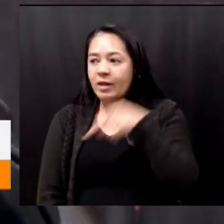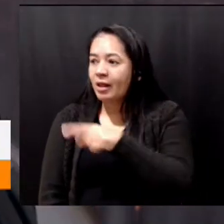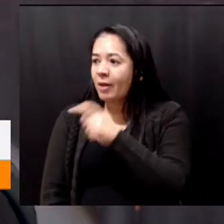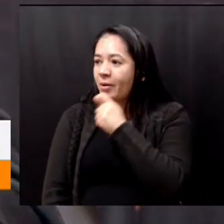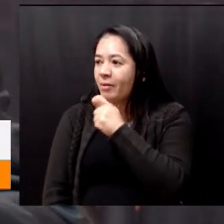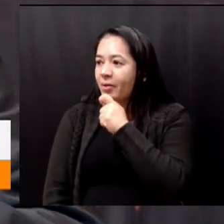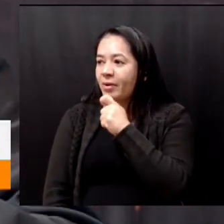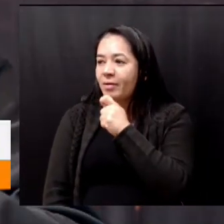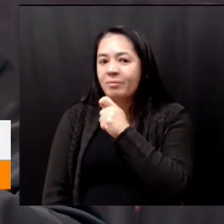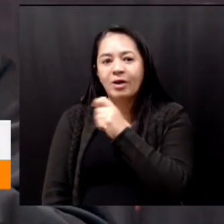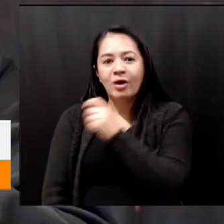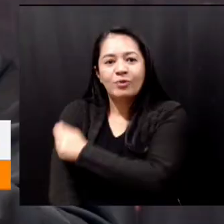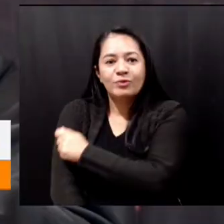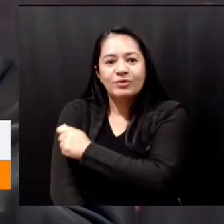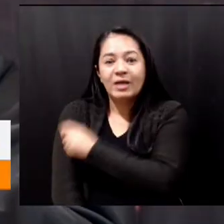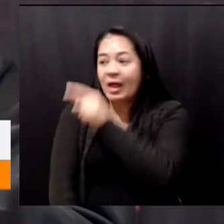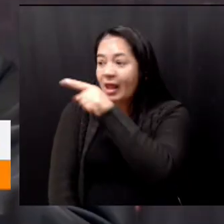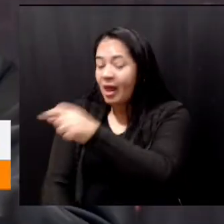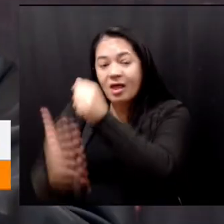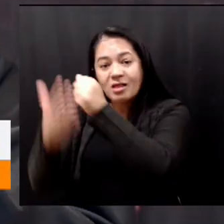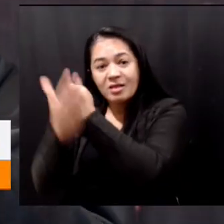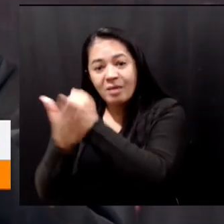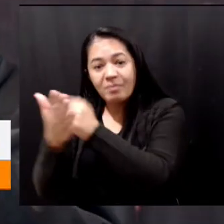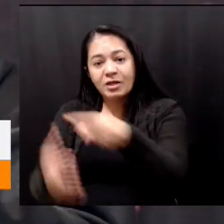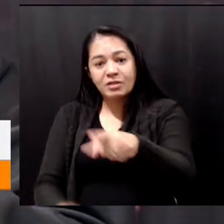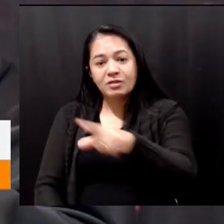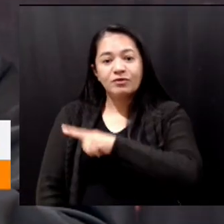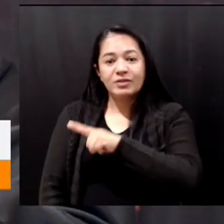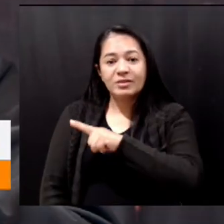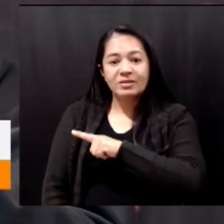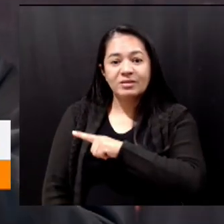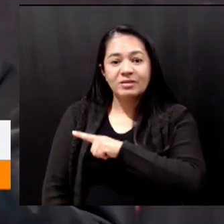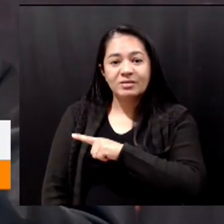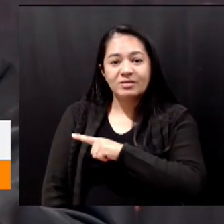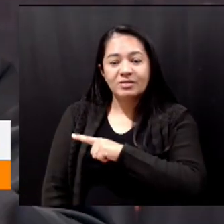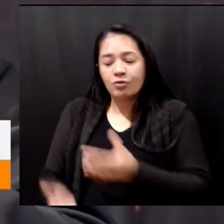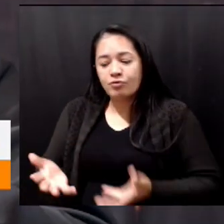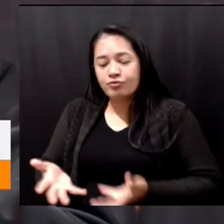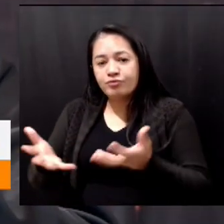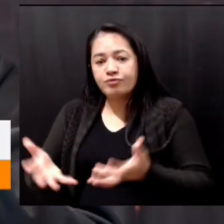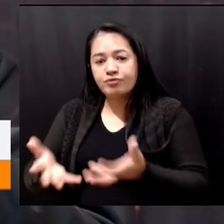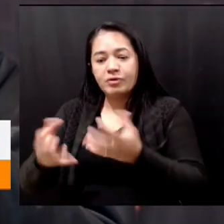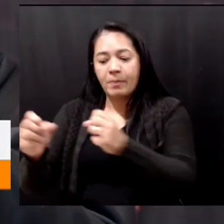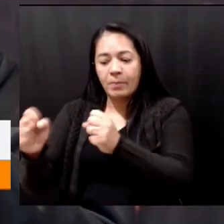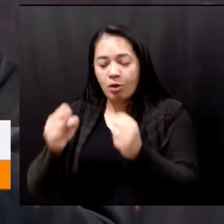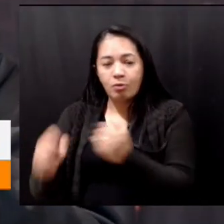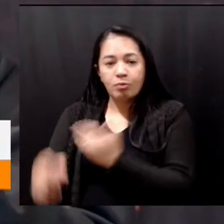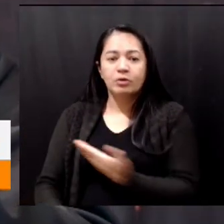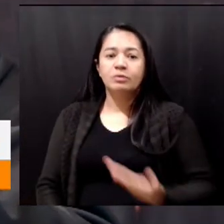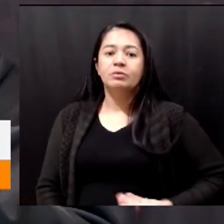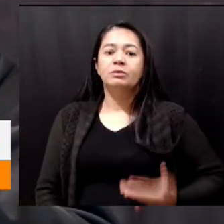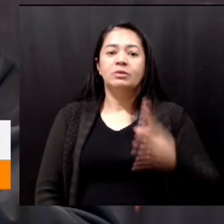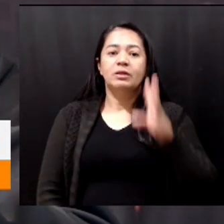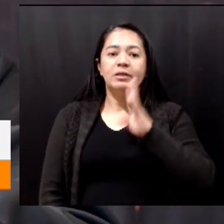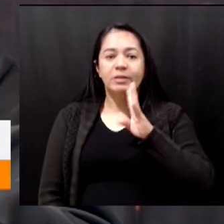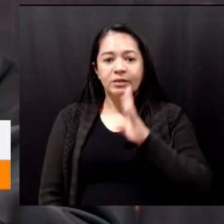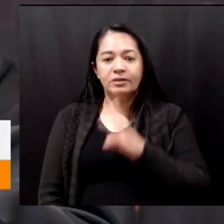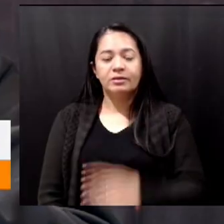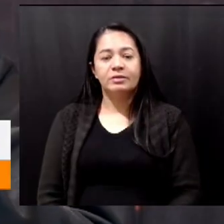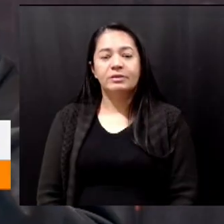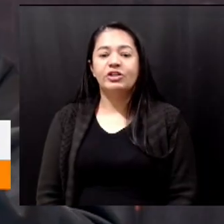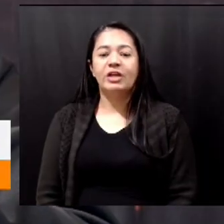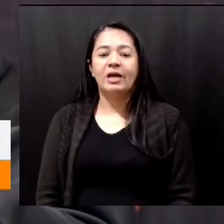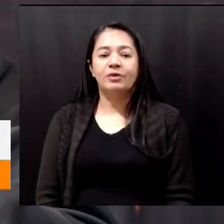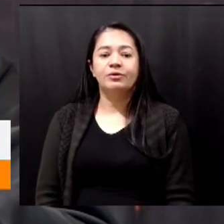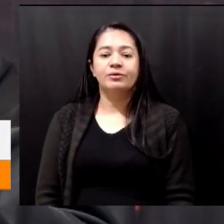lá na base você tem sendo incentivado pelo poder público, né? Então é muito legal isso aí. Nós tivemos também algumas coisas que eu